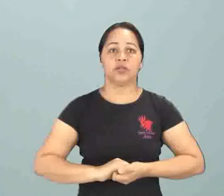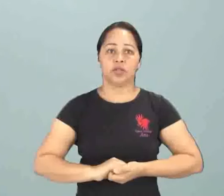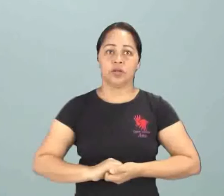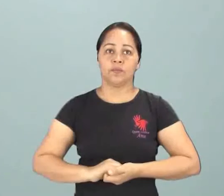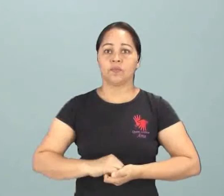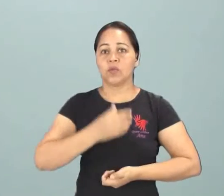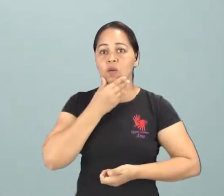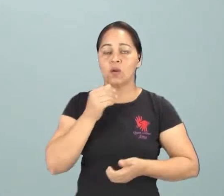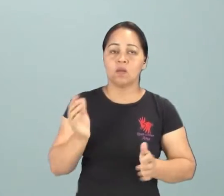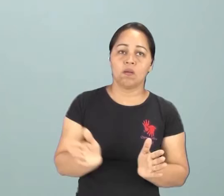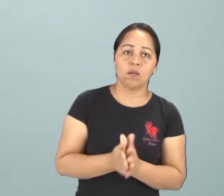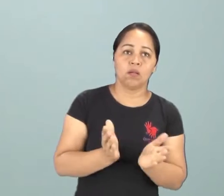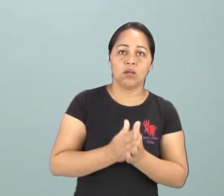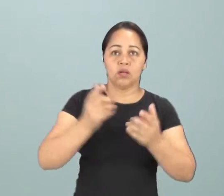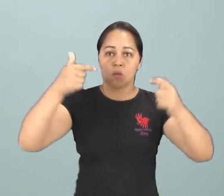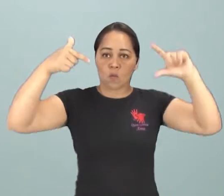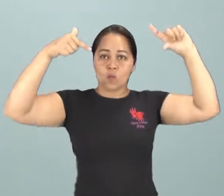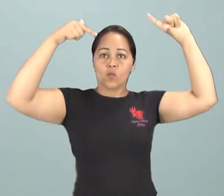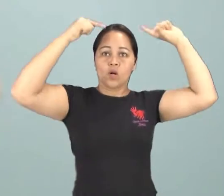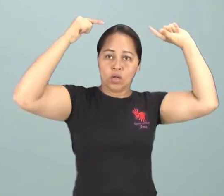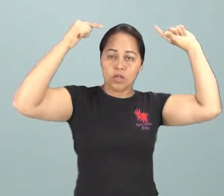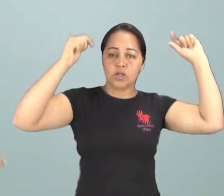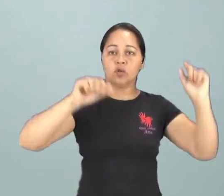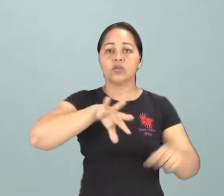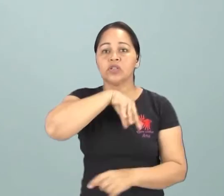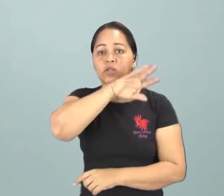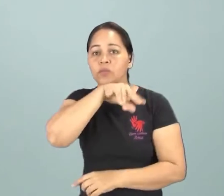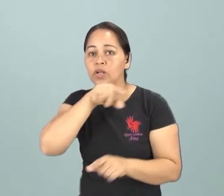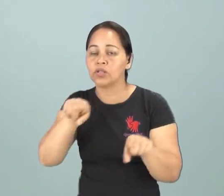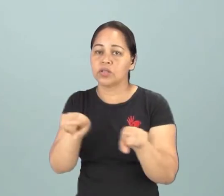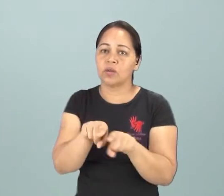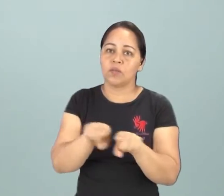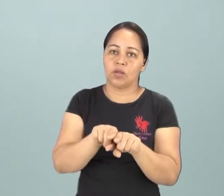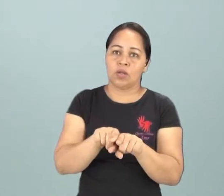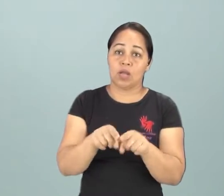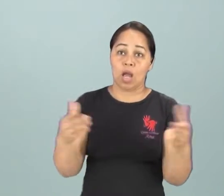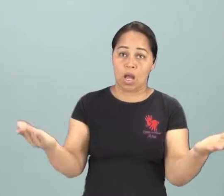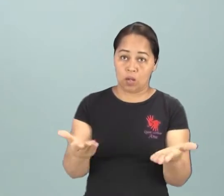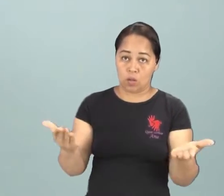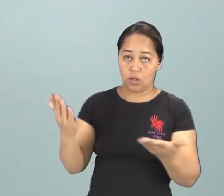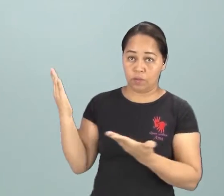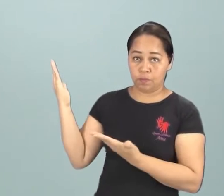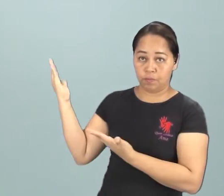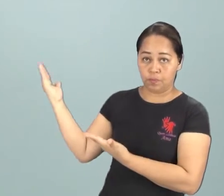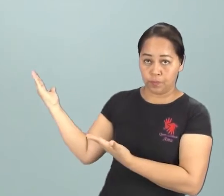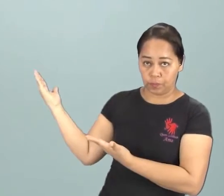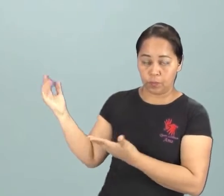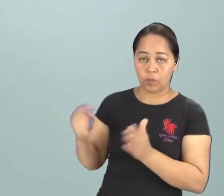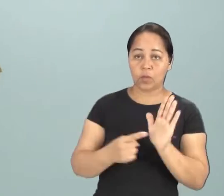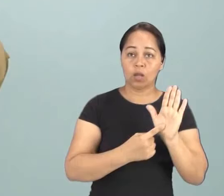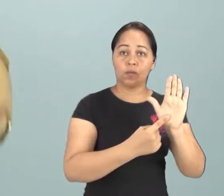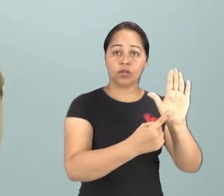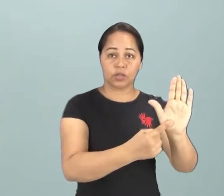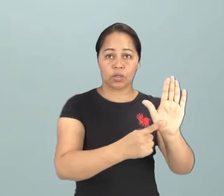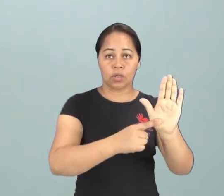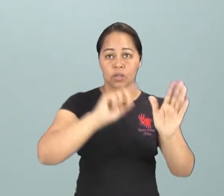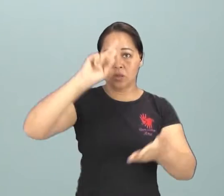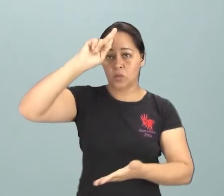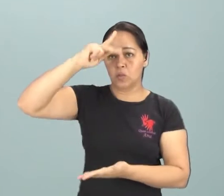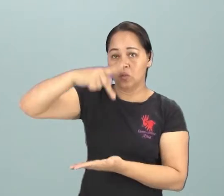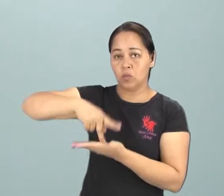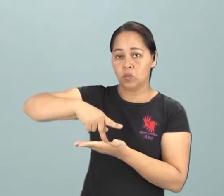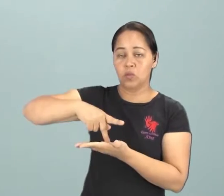são as principais categorias. Quem eram esses autores que se sobressaíram, que se tornaram ícones